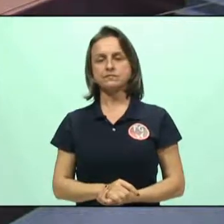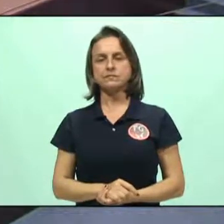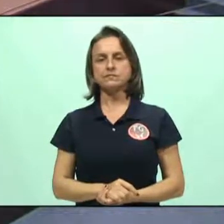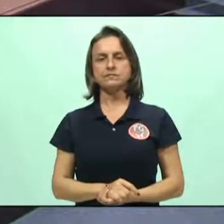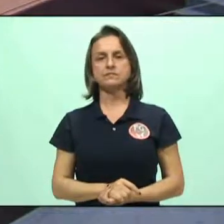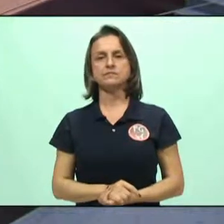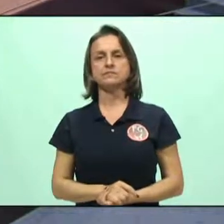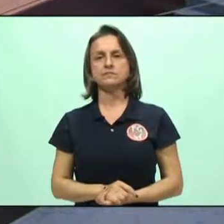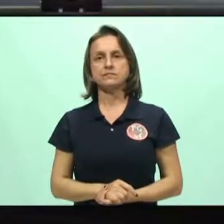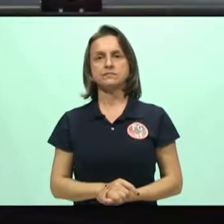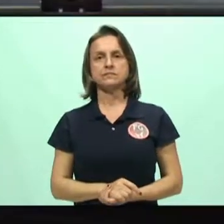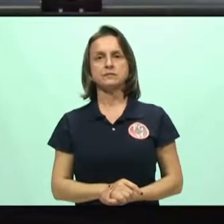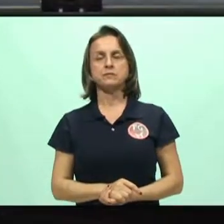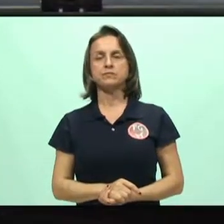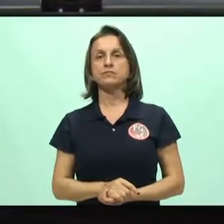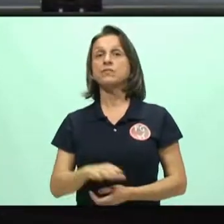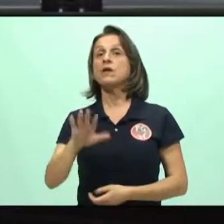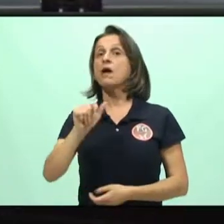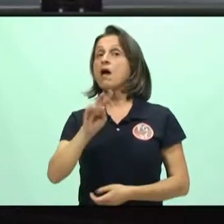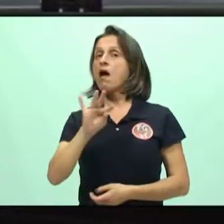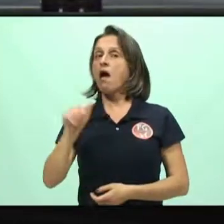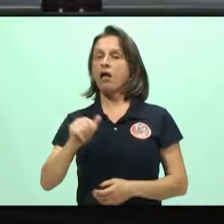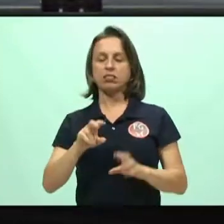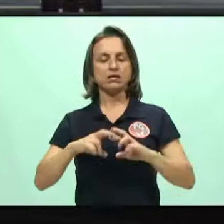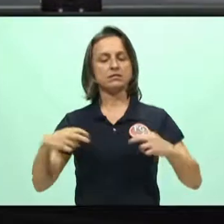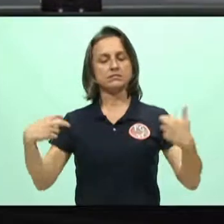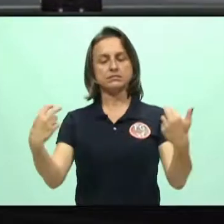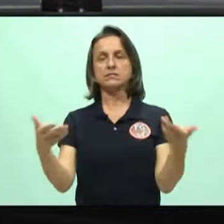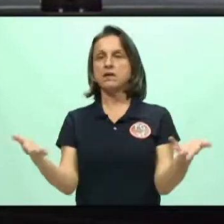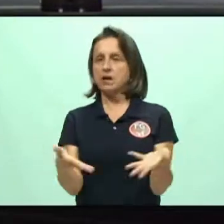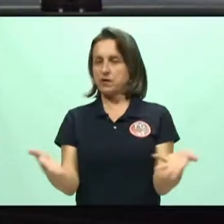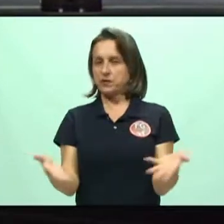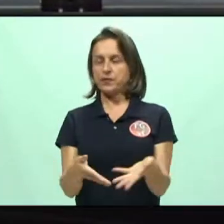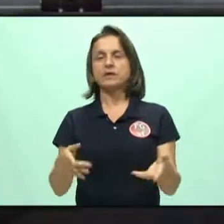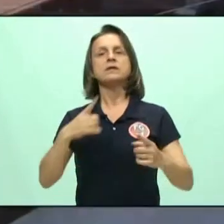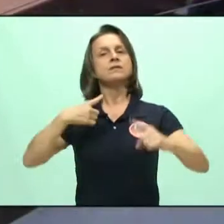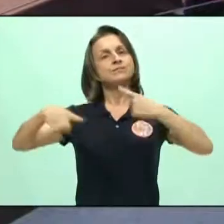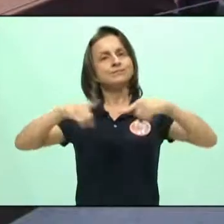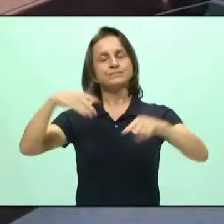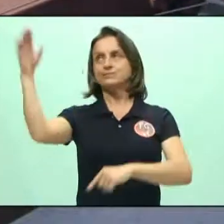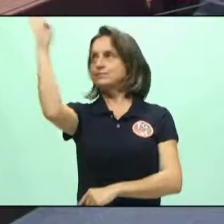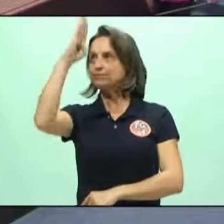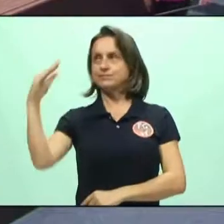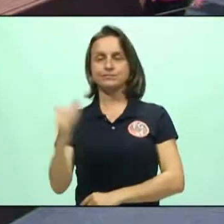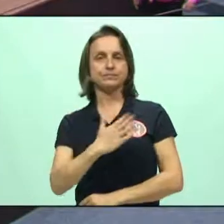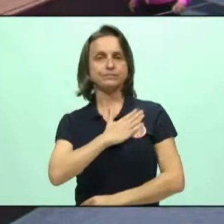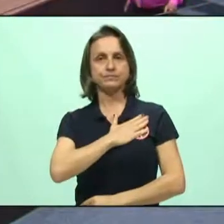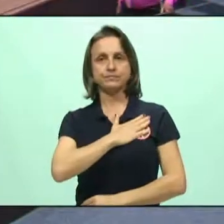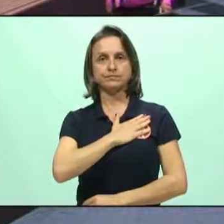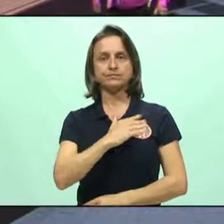conforme ato da mesa diretora vamos a execução do Hino Nacional Brasileiro